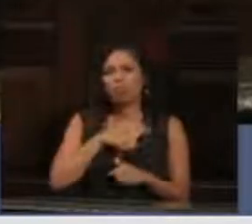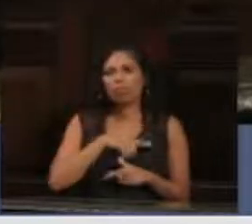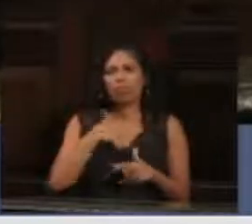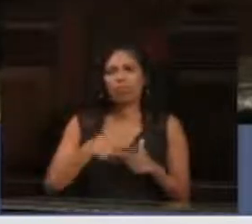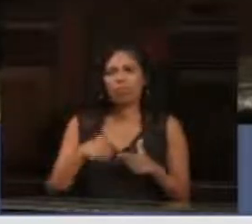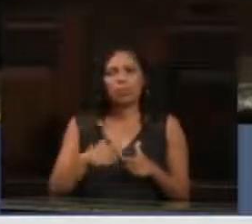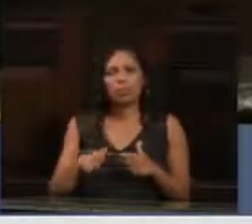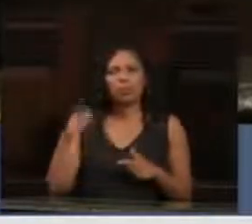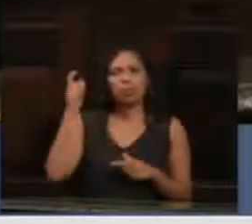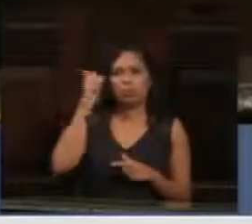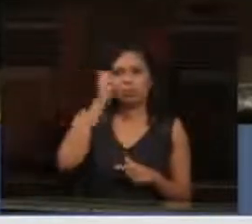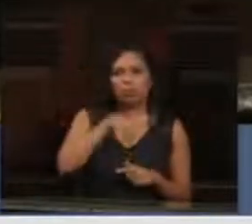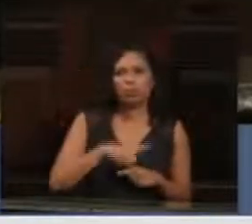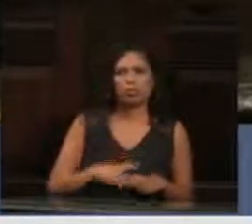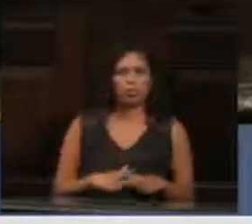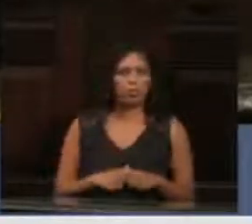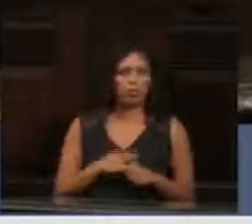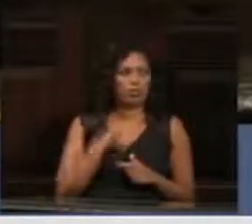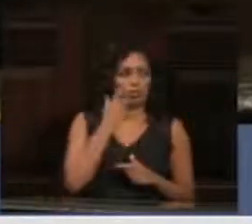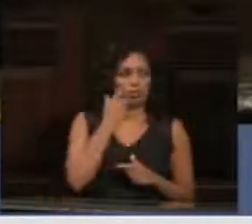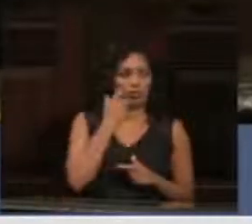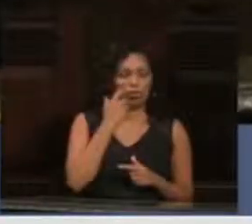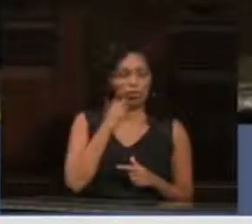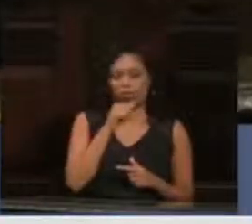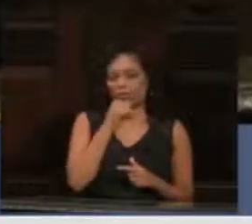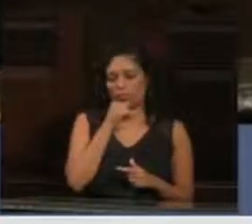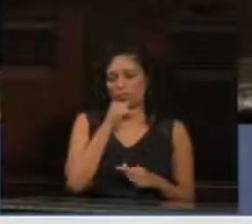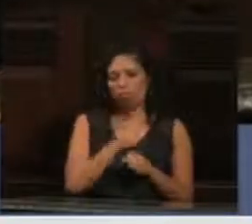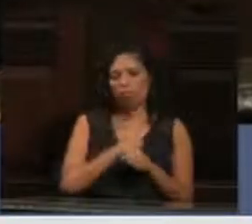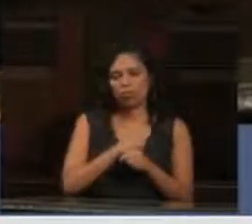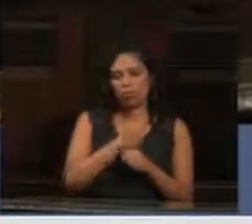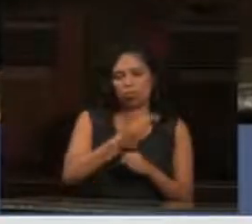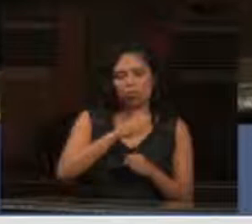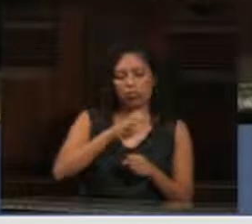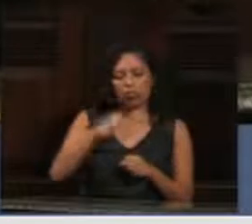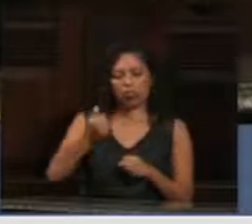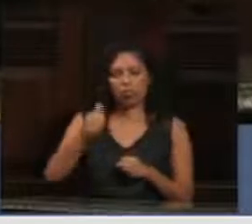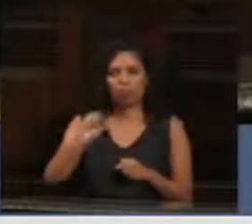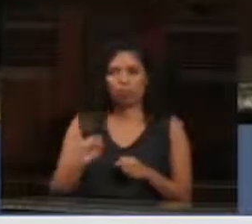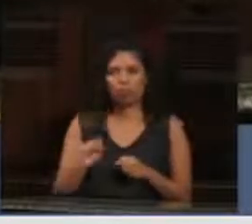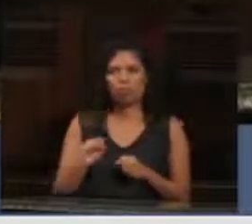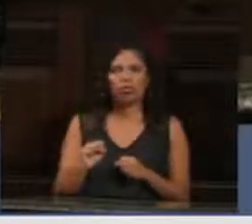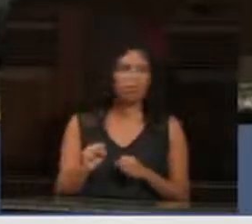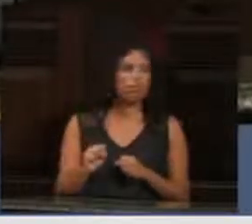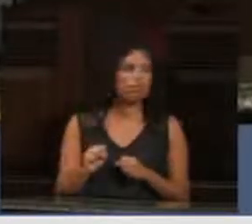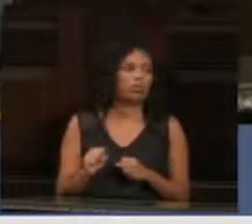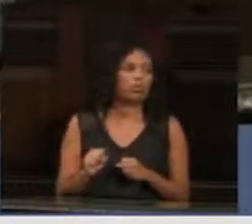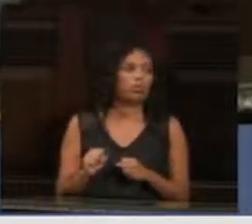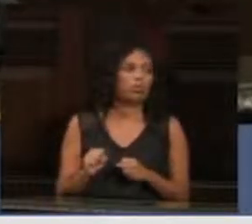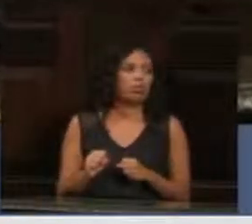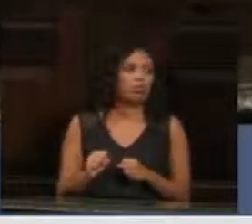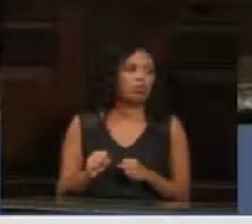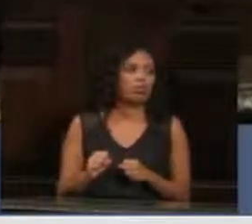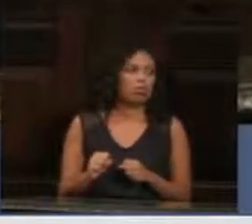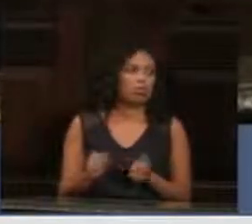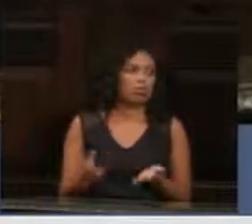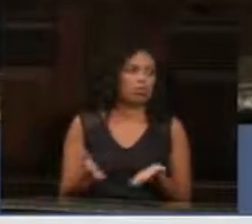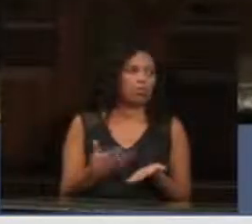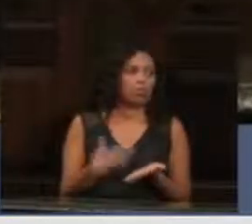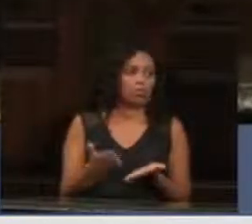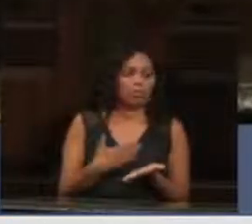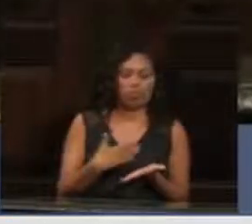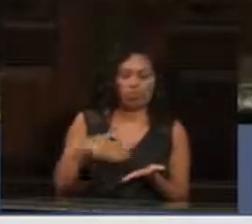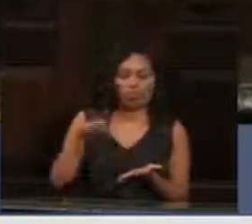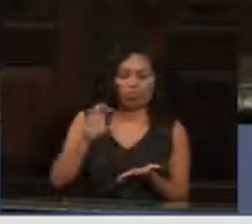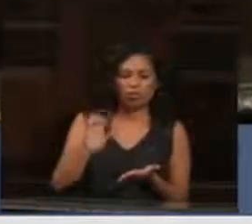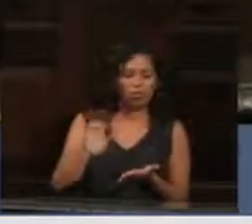dificuldades, mas em 2018, por exemplo, a revista Exame, não é?